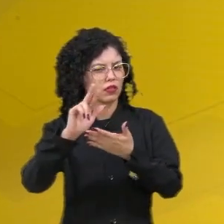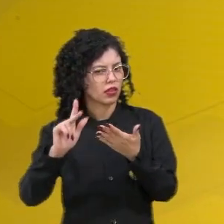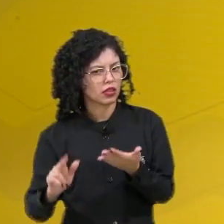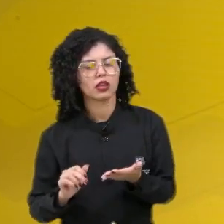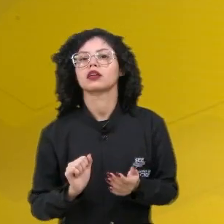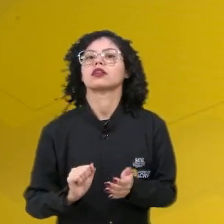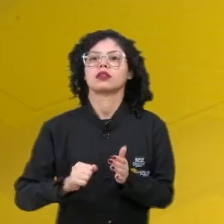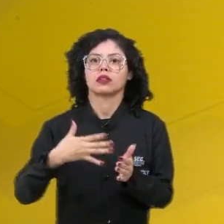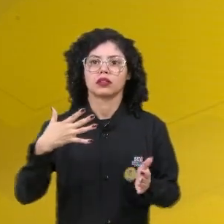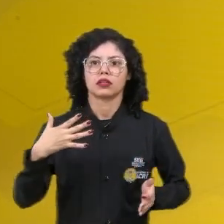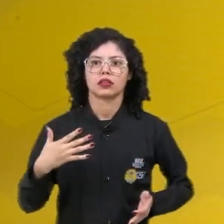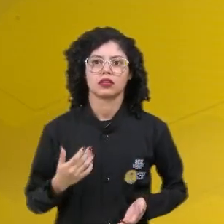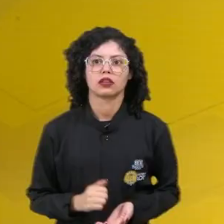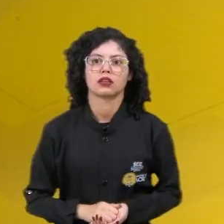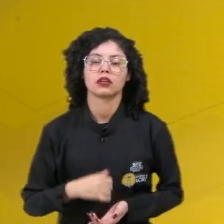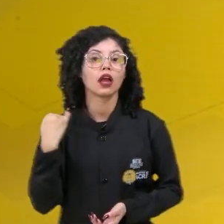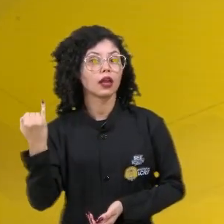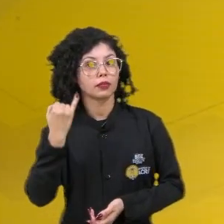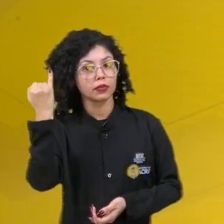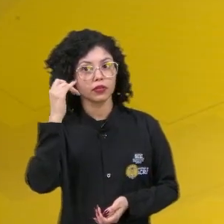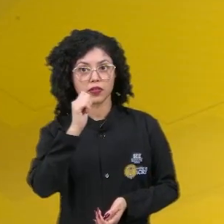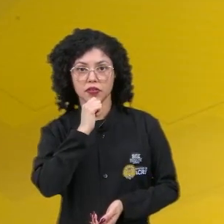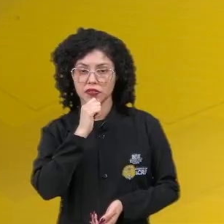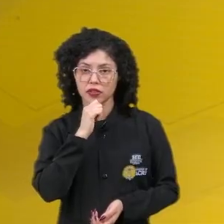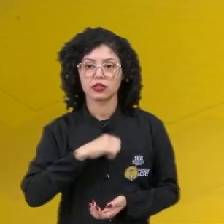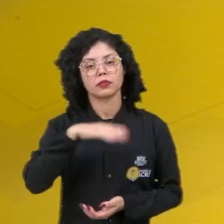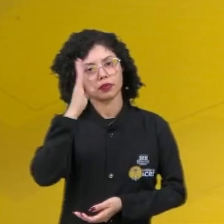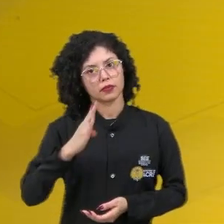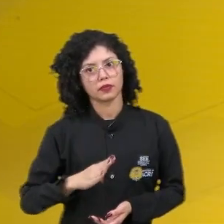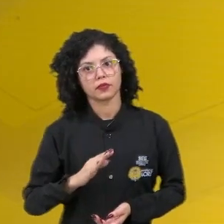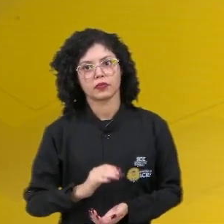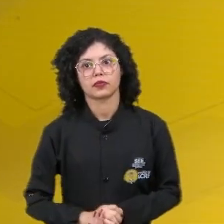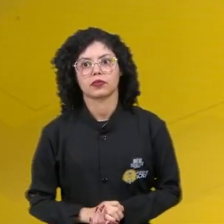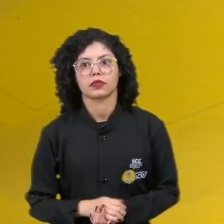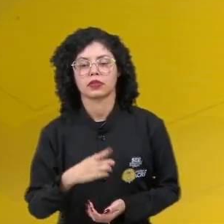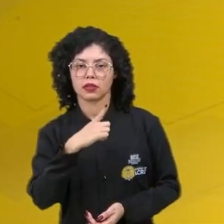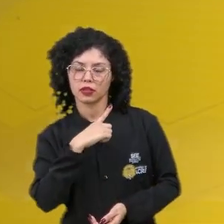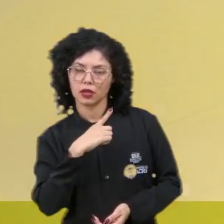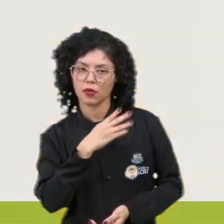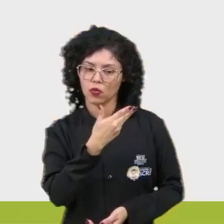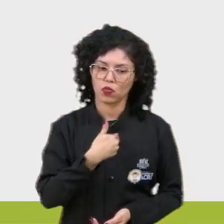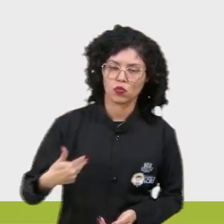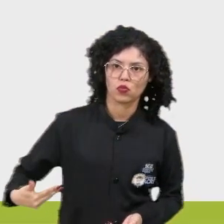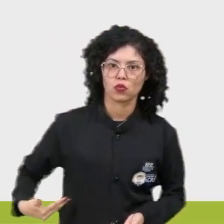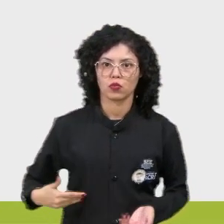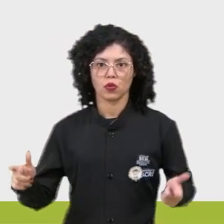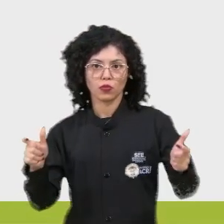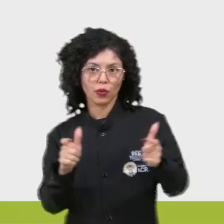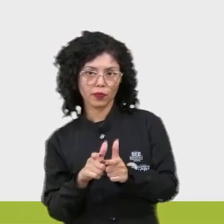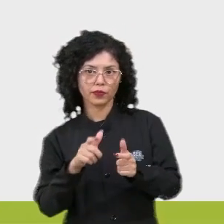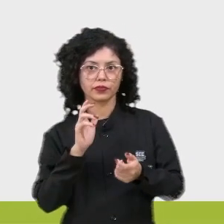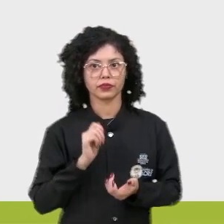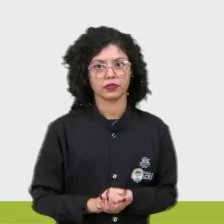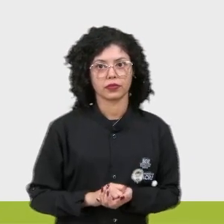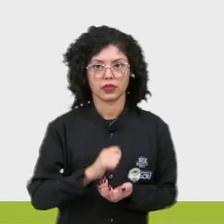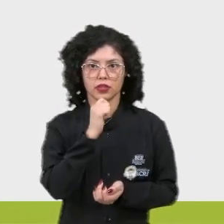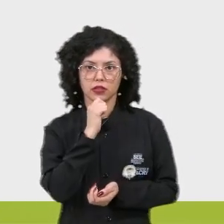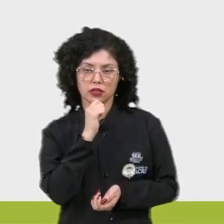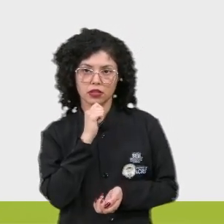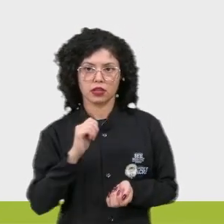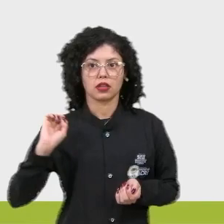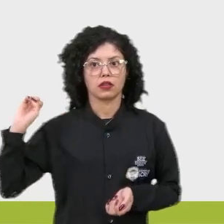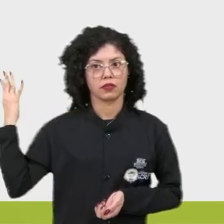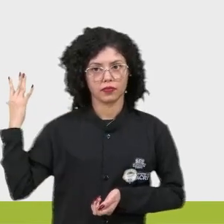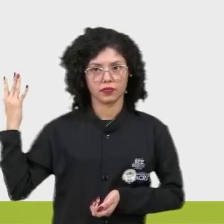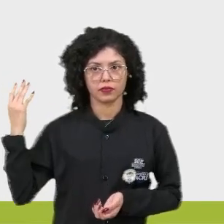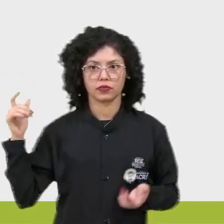de toneladas e é importante para o território brasileiro. O investimento público é o menor de todos, os modais de transporte